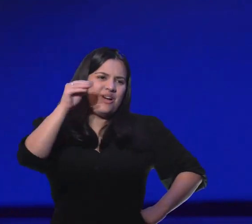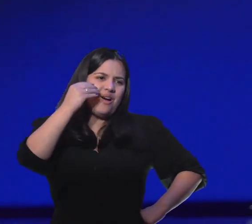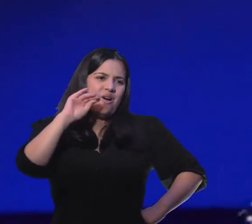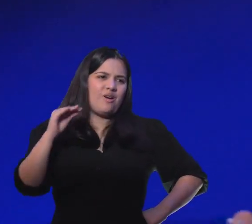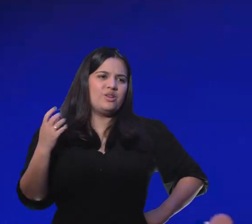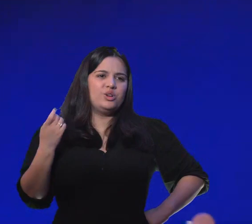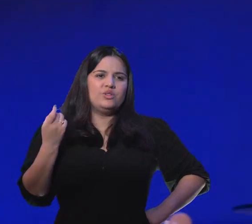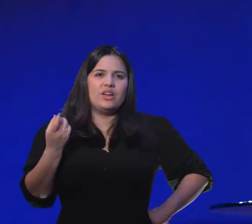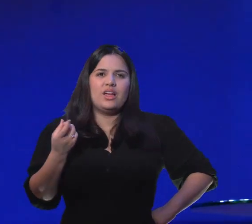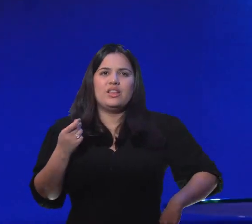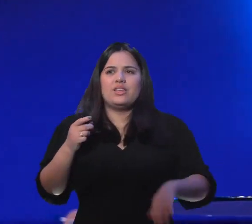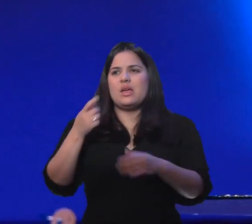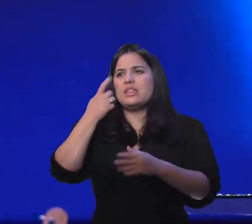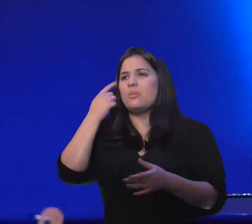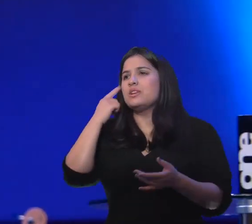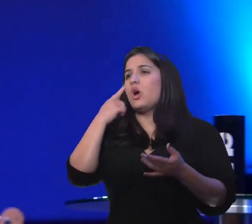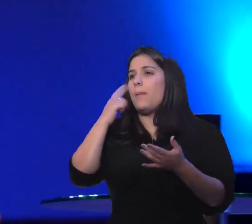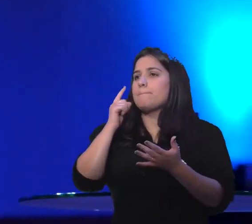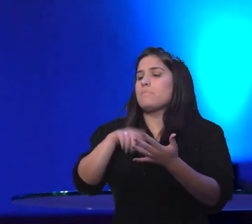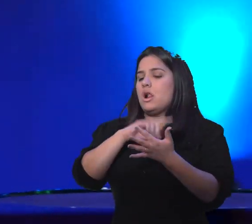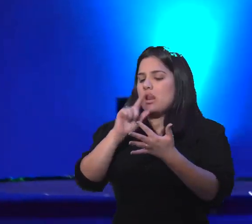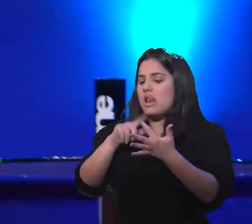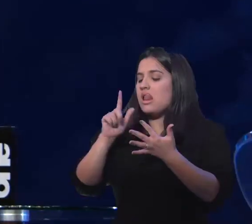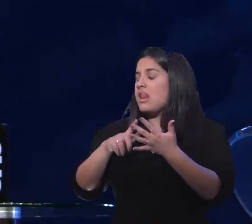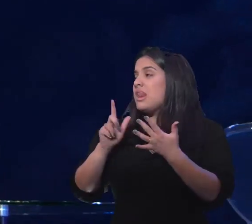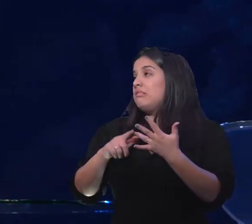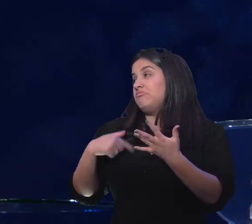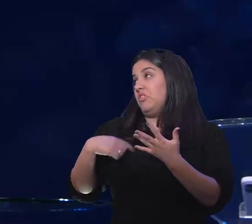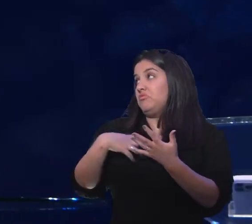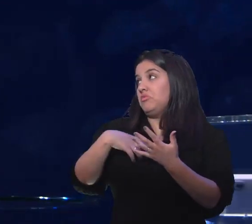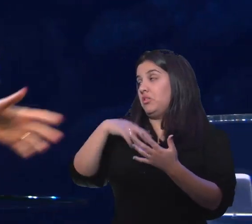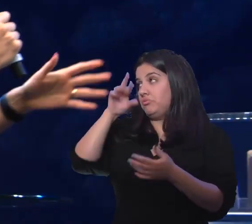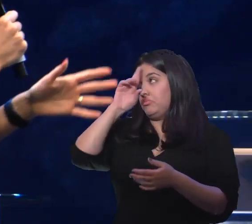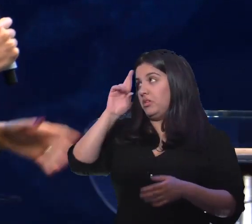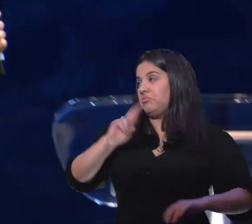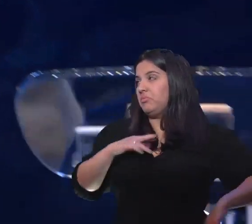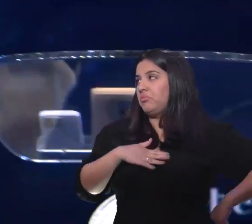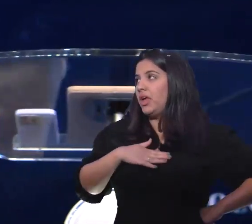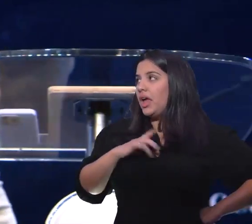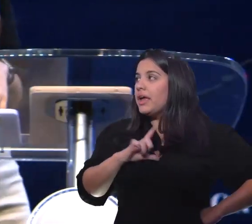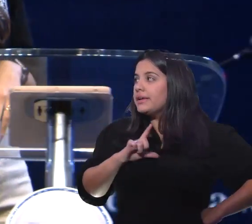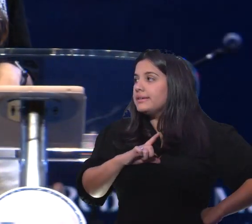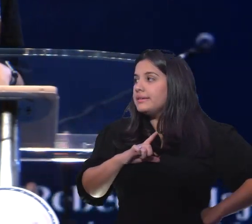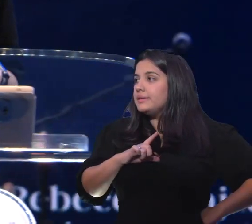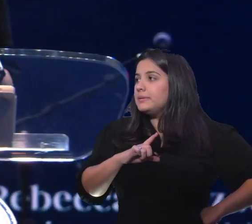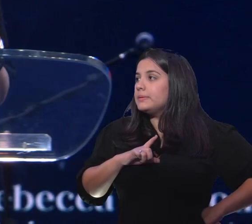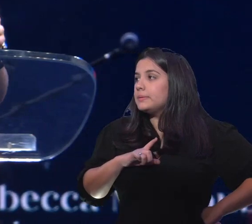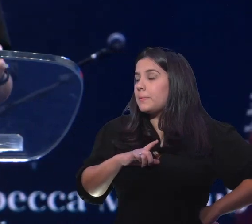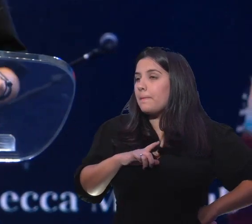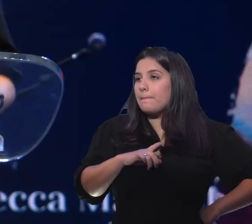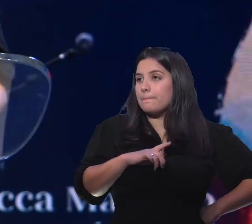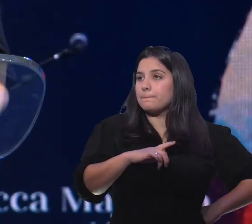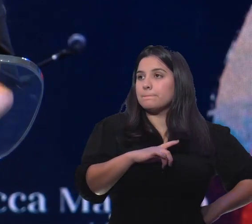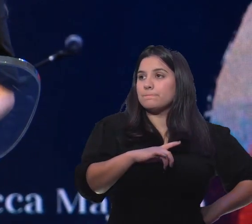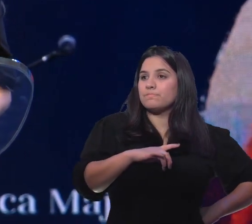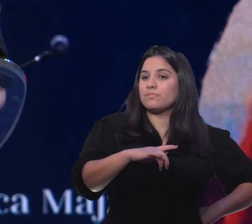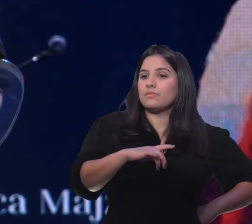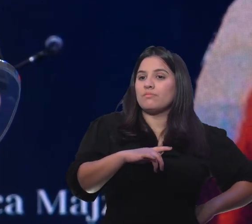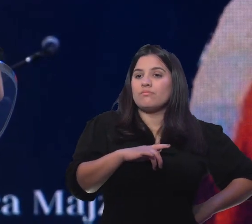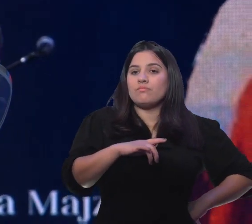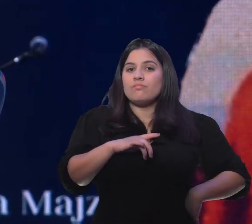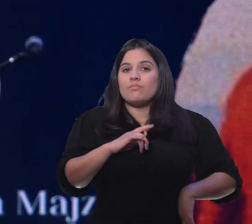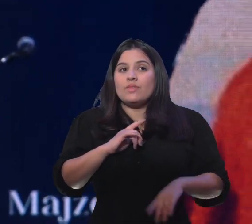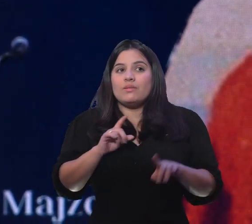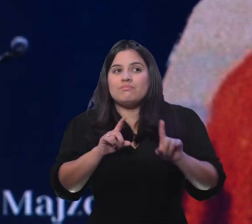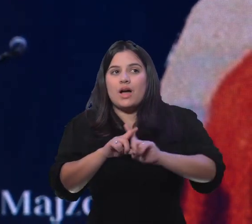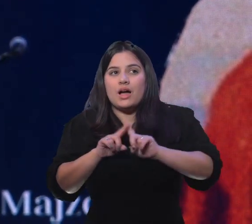ali argumentando, até você sentir que você tem razão e convencer a si mesmo que está tudo bem. Só que, quando